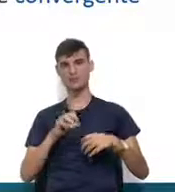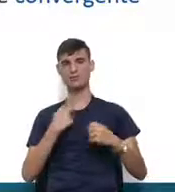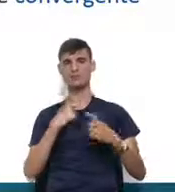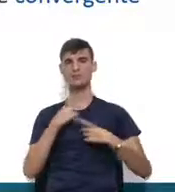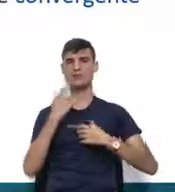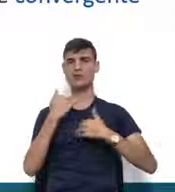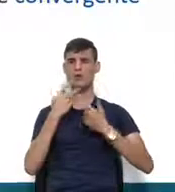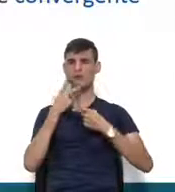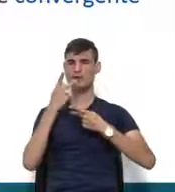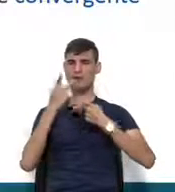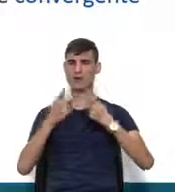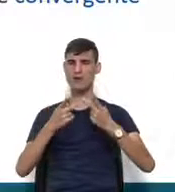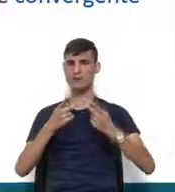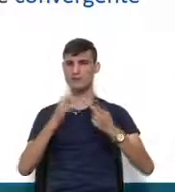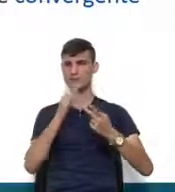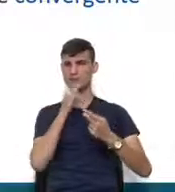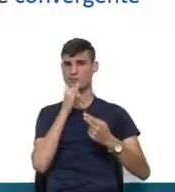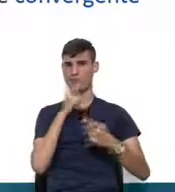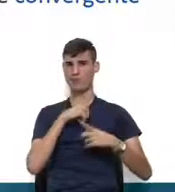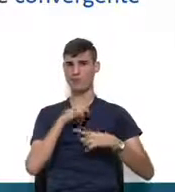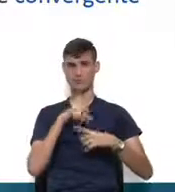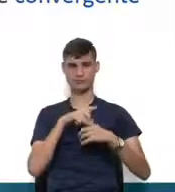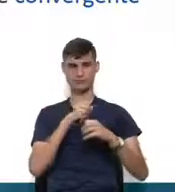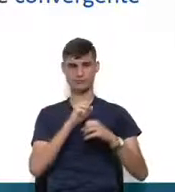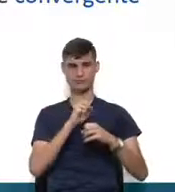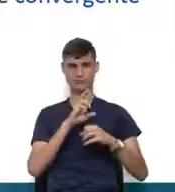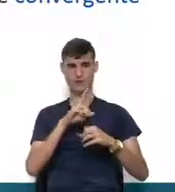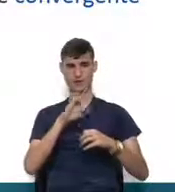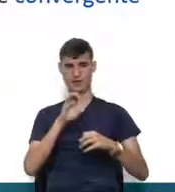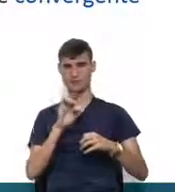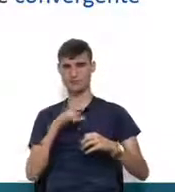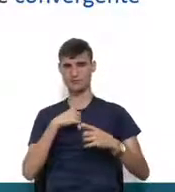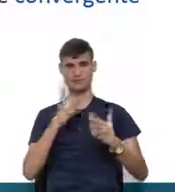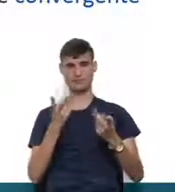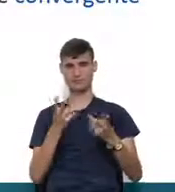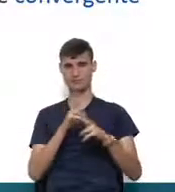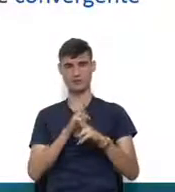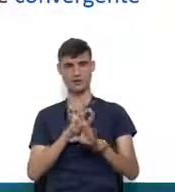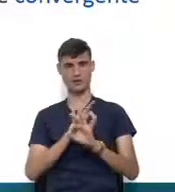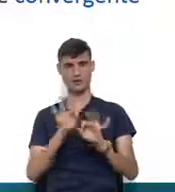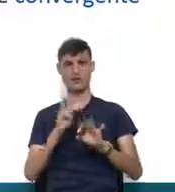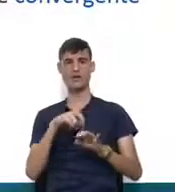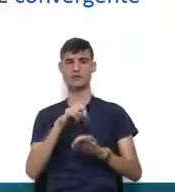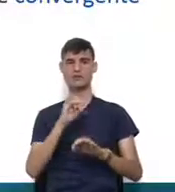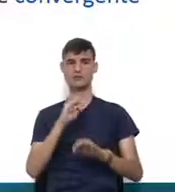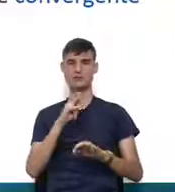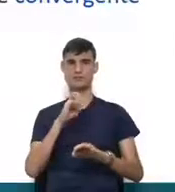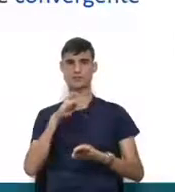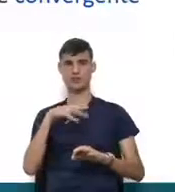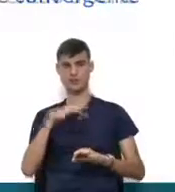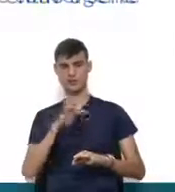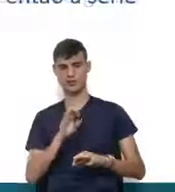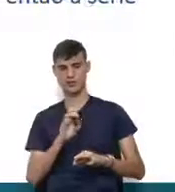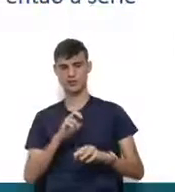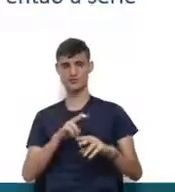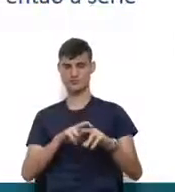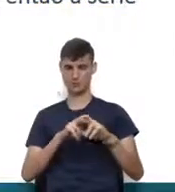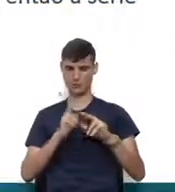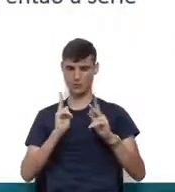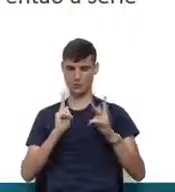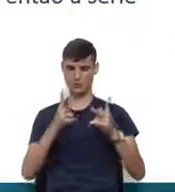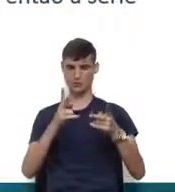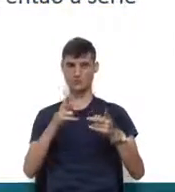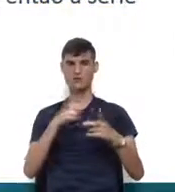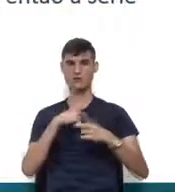digo que quando, né, essa série não convergir, ela é, então, divergente. Continuando,